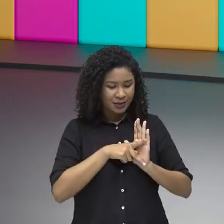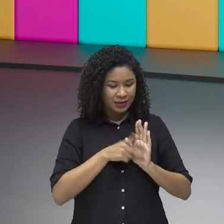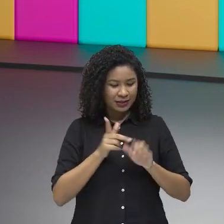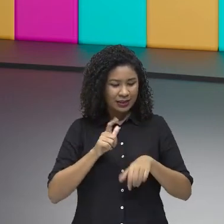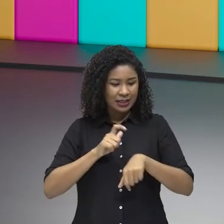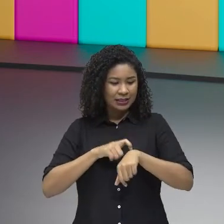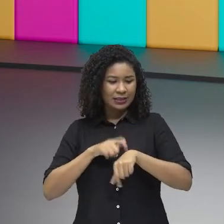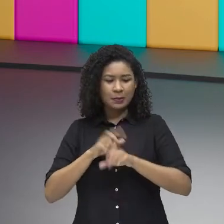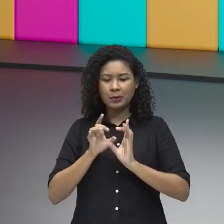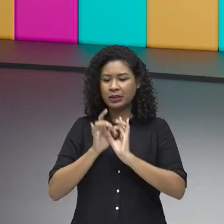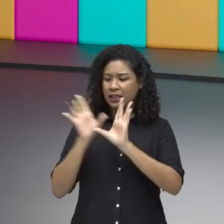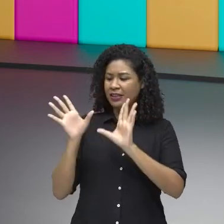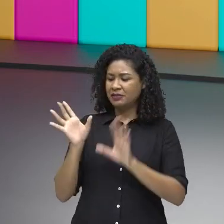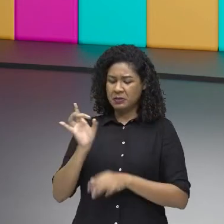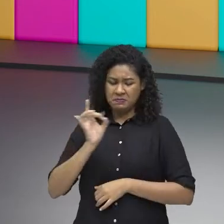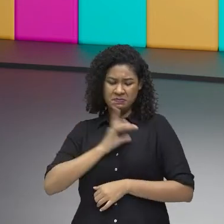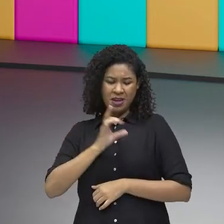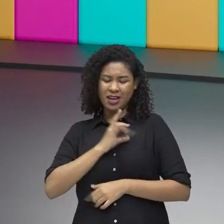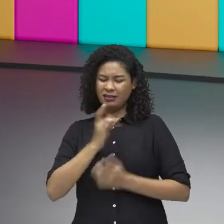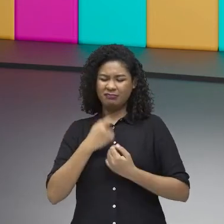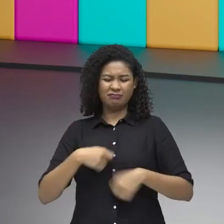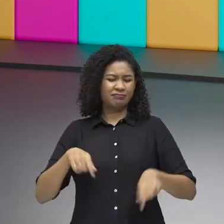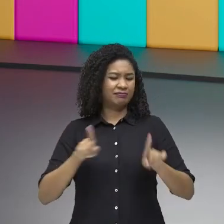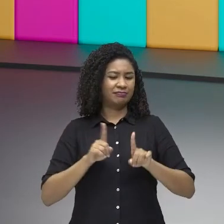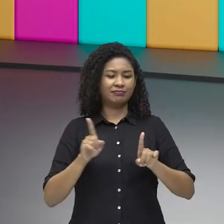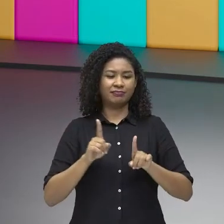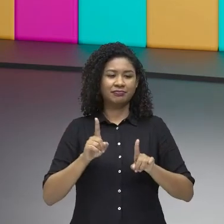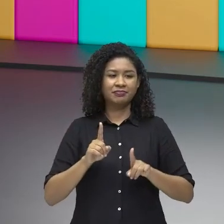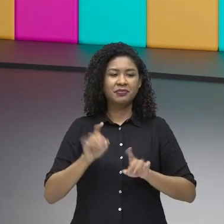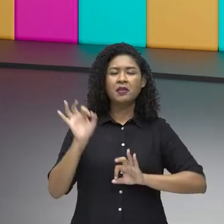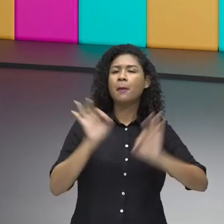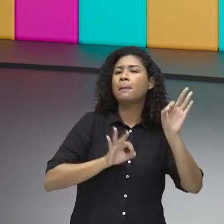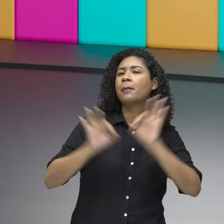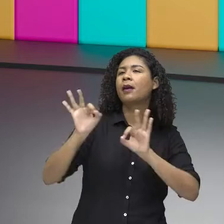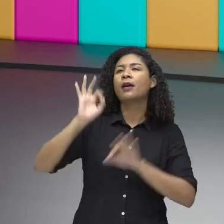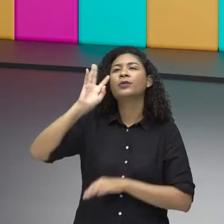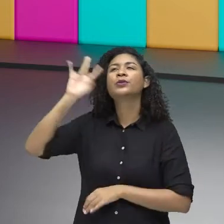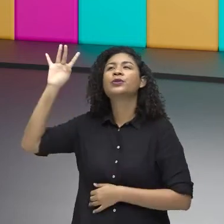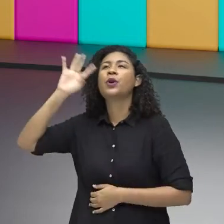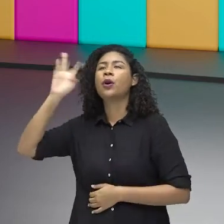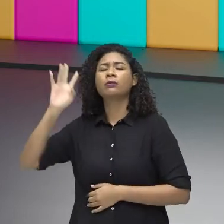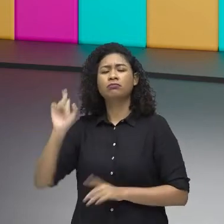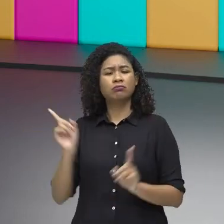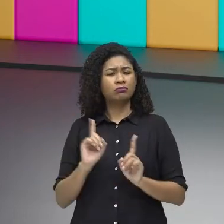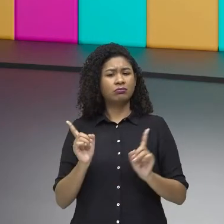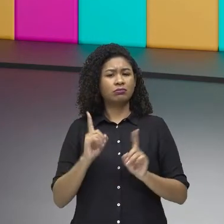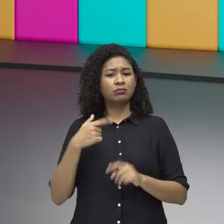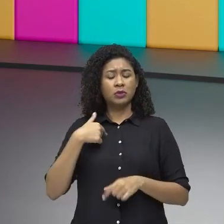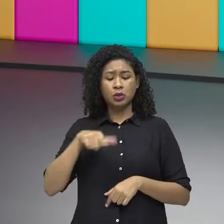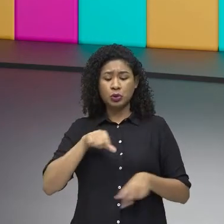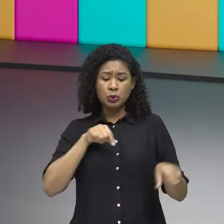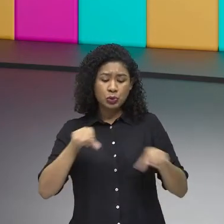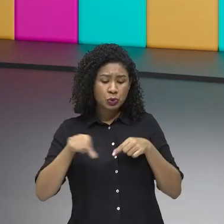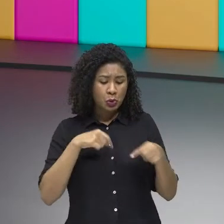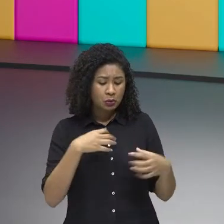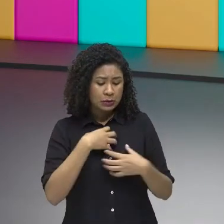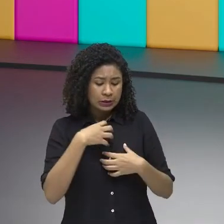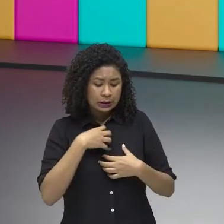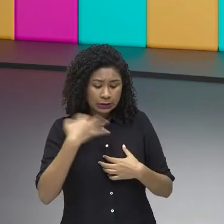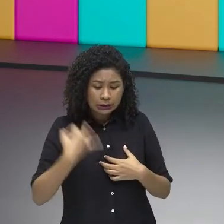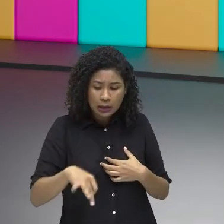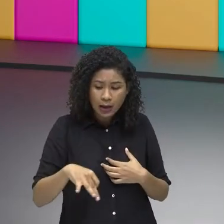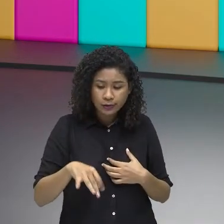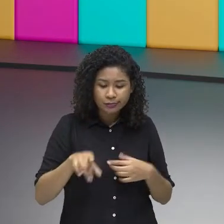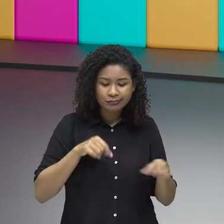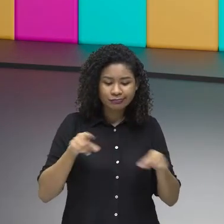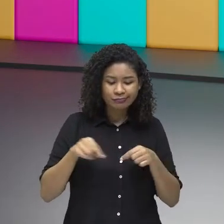livre e desisti de fazer planos. Hoje faço o que eu acho certo e no meu próprio ritmo. Como isso é